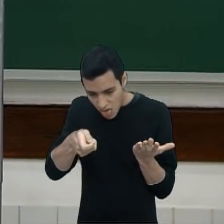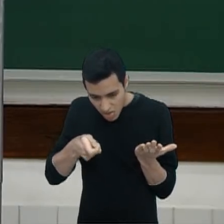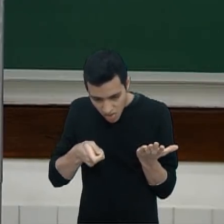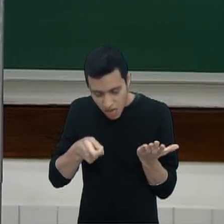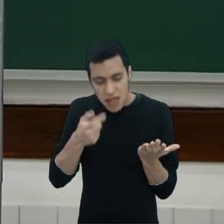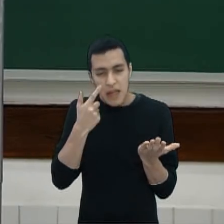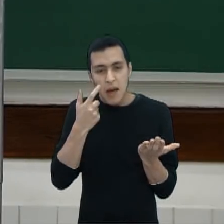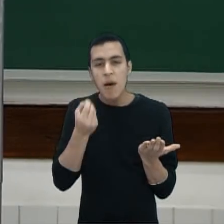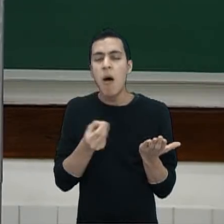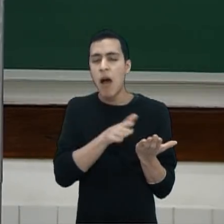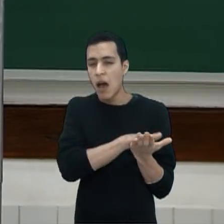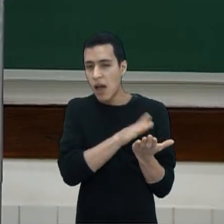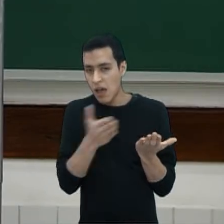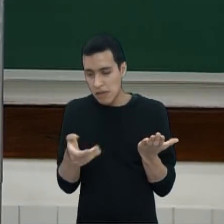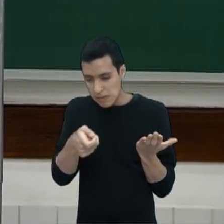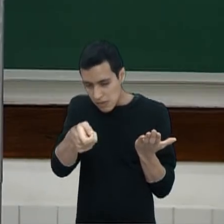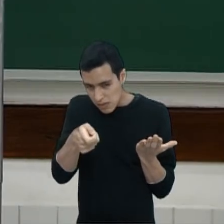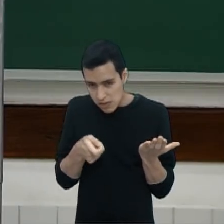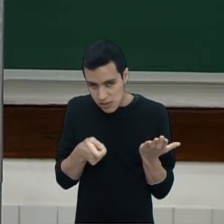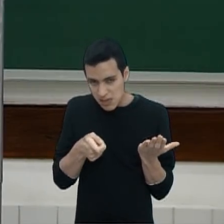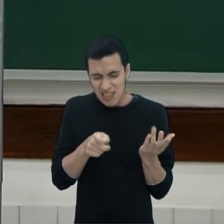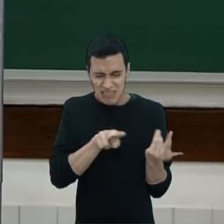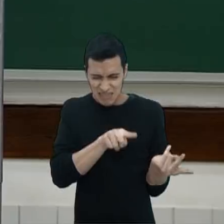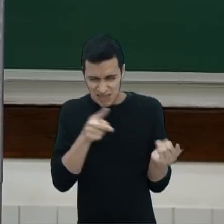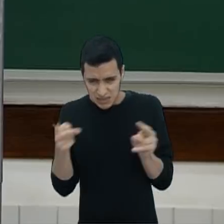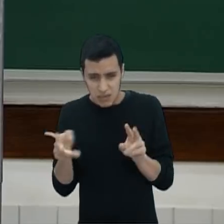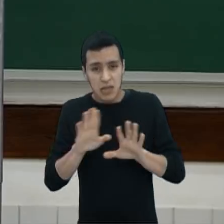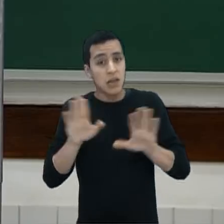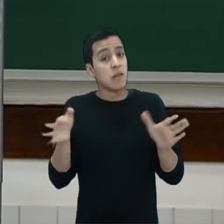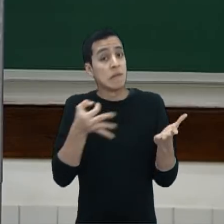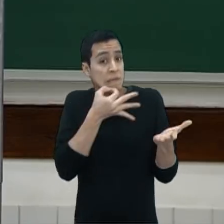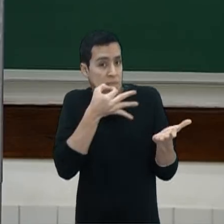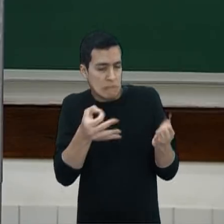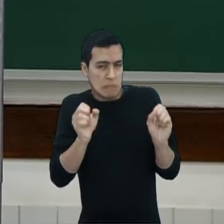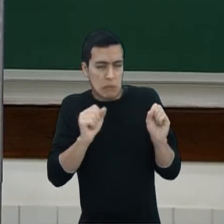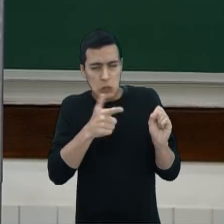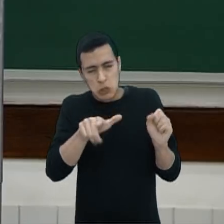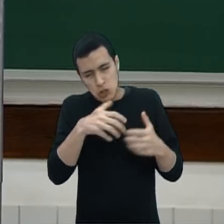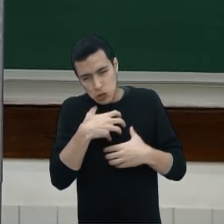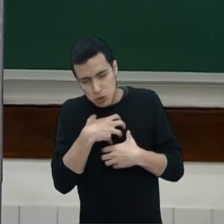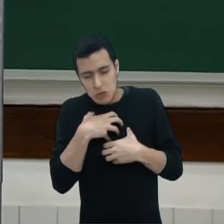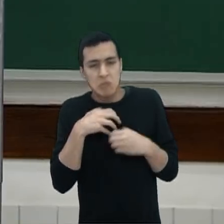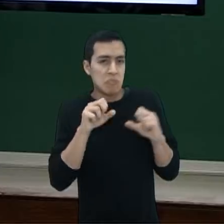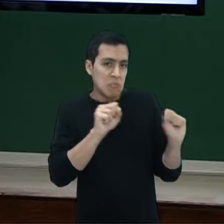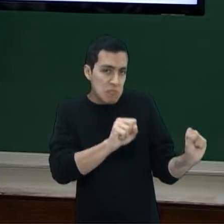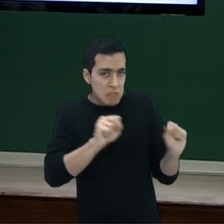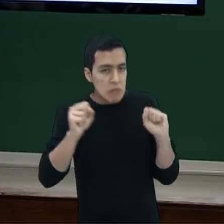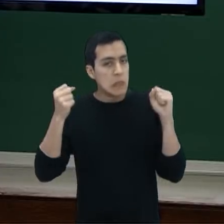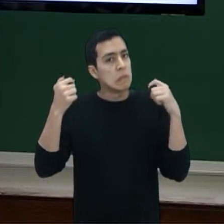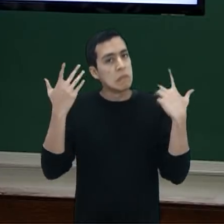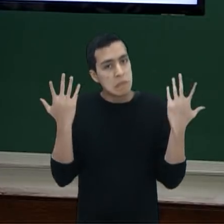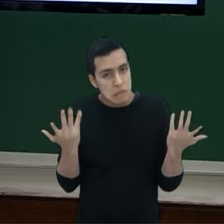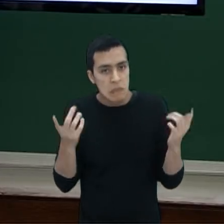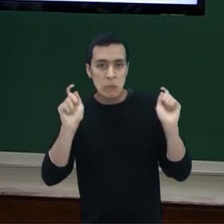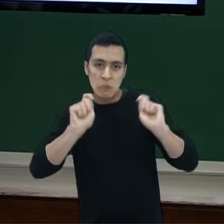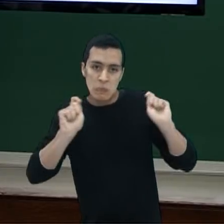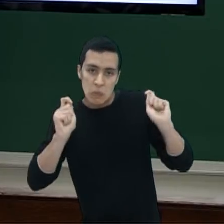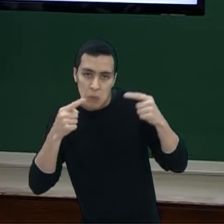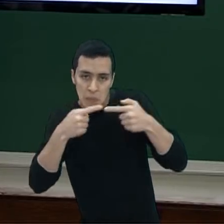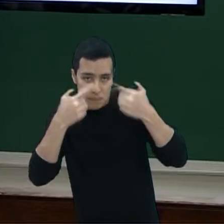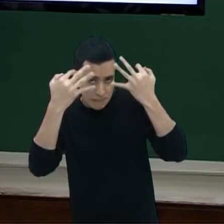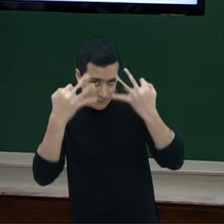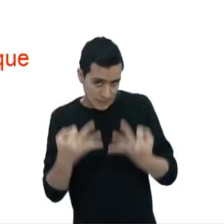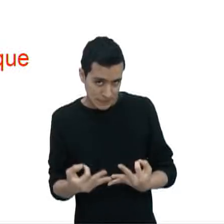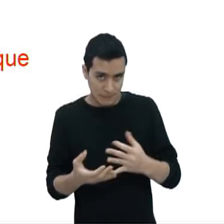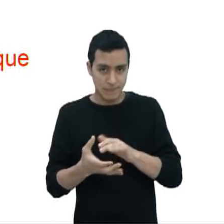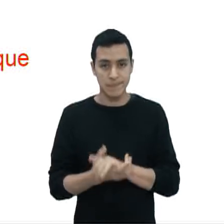texto dramático. Então, aqui também vai só uma sugestão, né, vocês podem ter escrito de outras formas que também possivelmente estarão corretas,